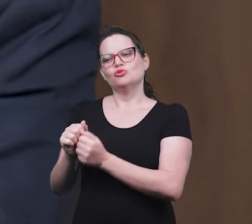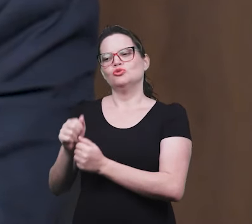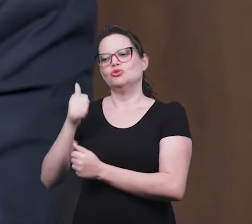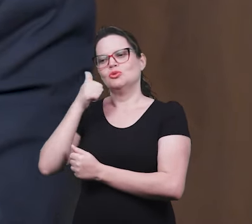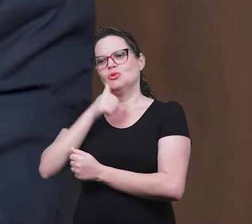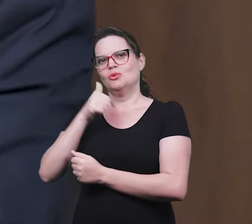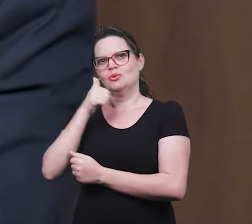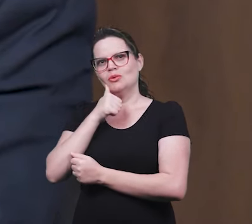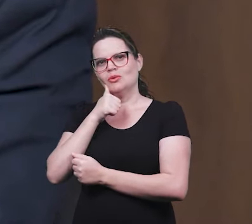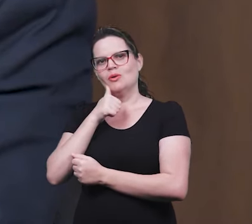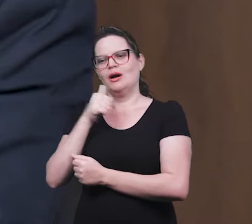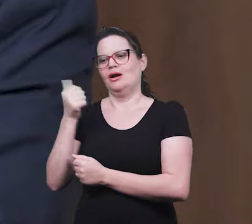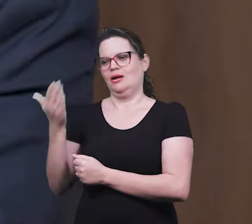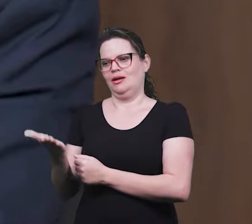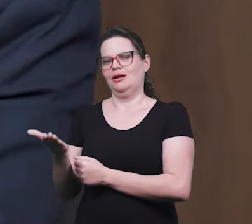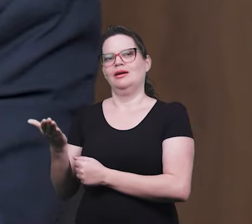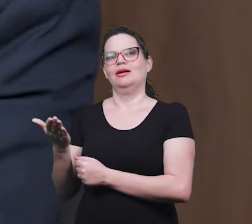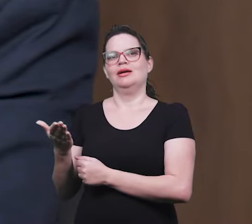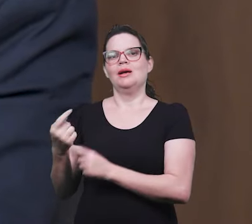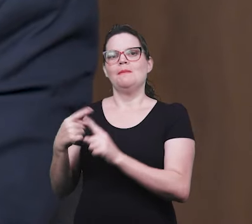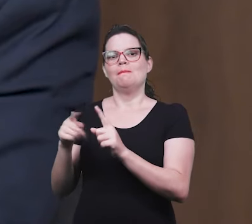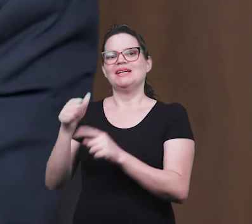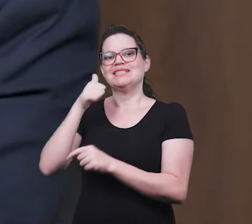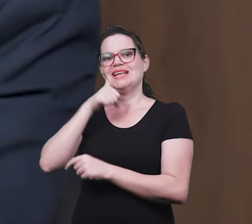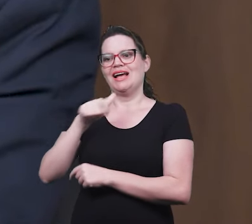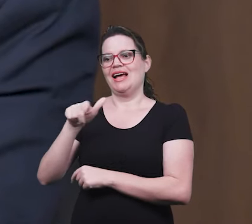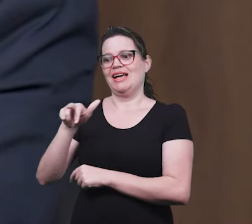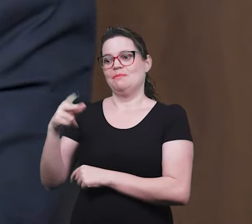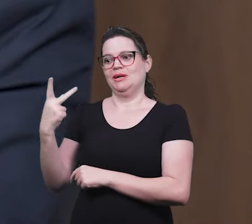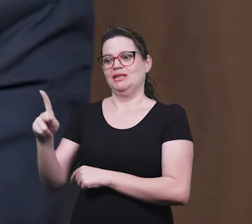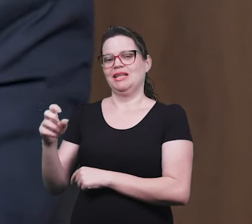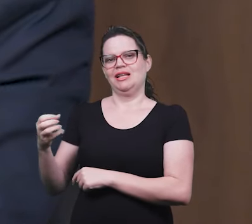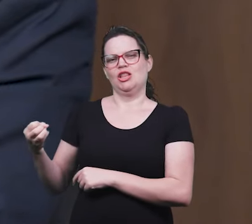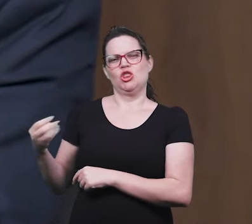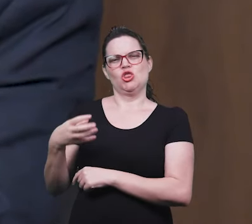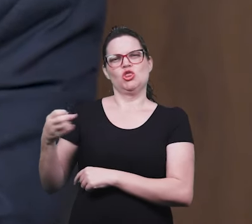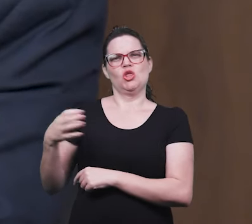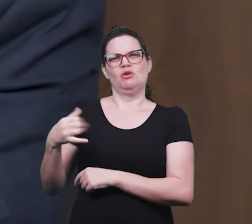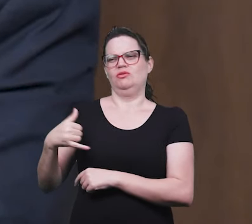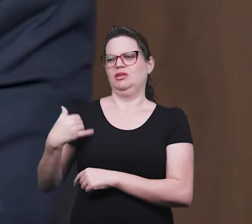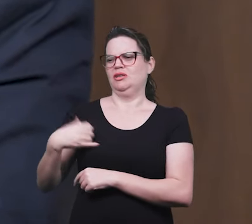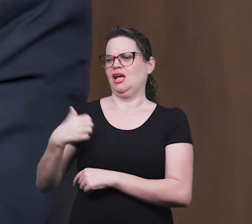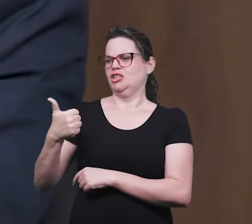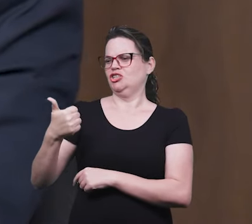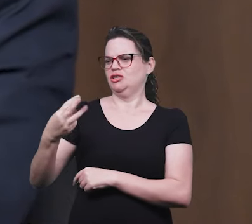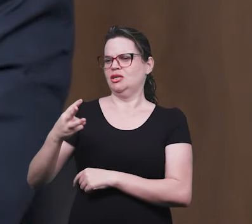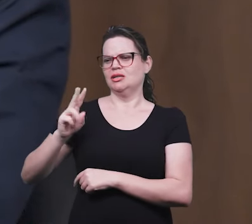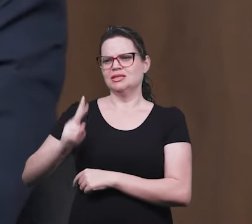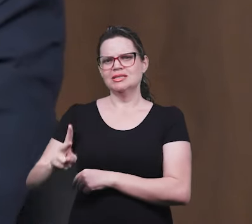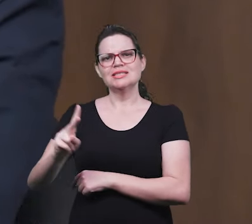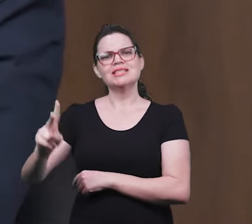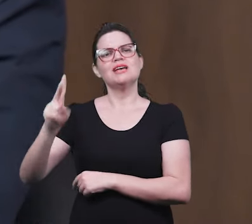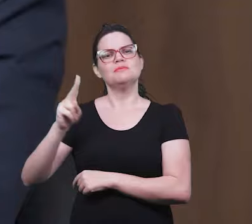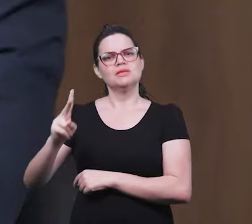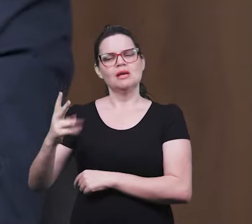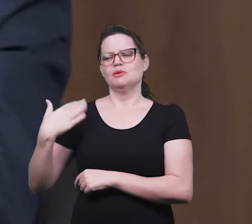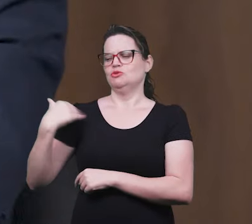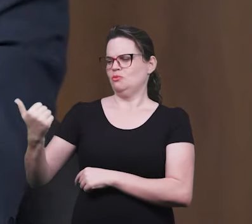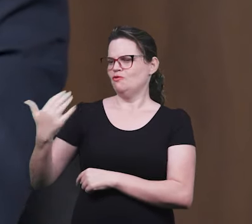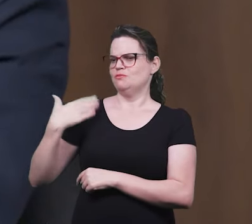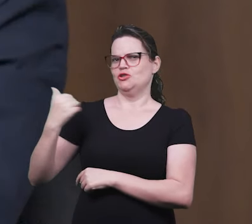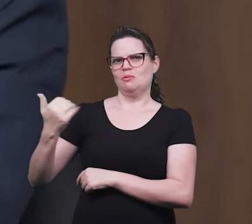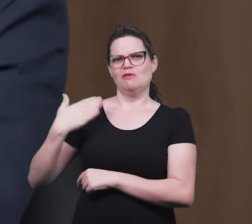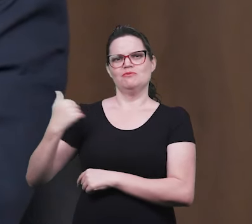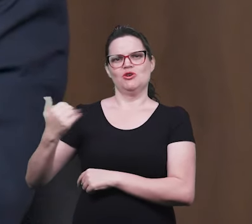Foi a mais nova. A Mariângela, a mais nova, que me evangelizava. Ela era novinha, tinha 13 anos, assim, adolescente e tal. E ela era